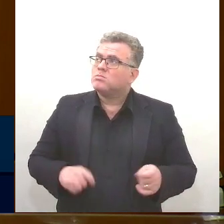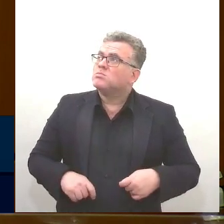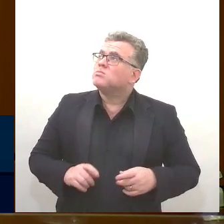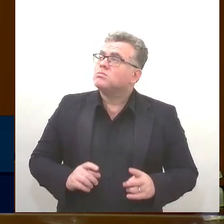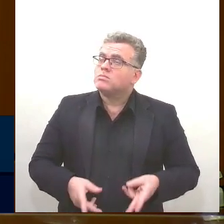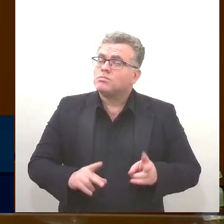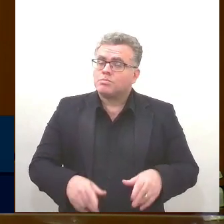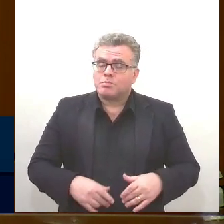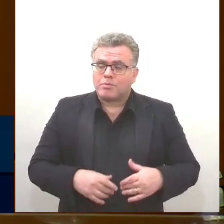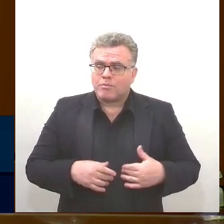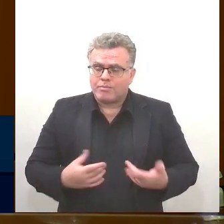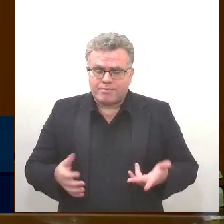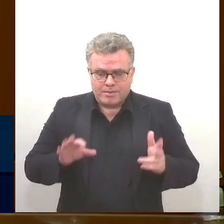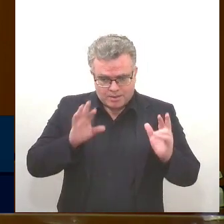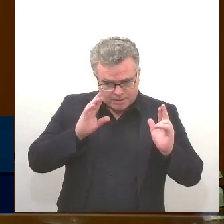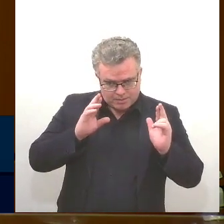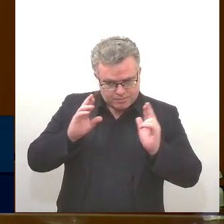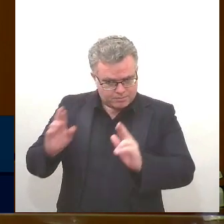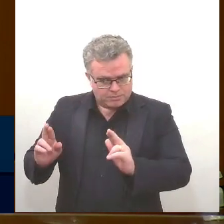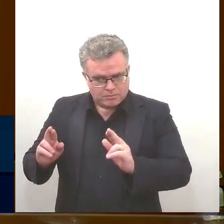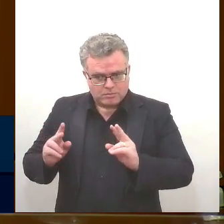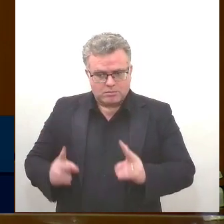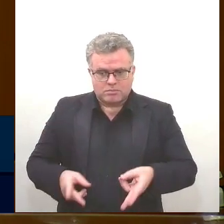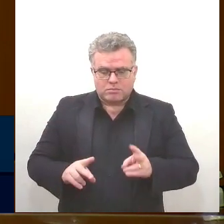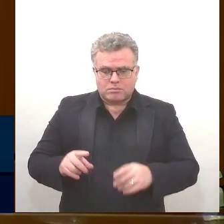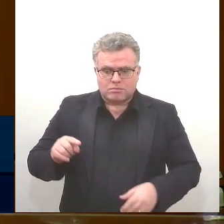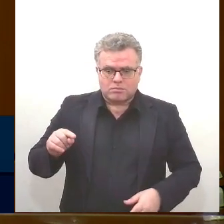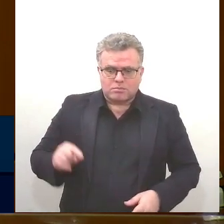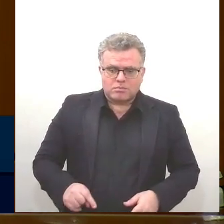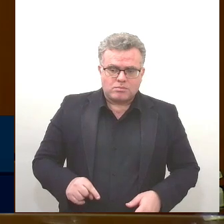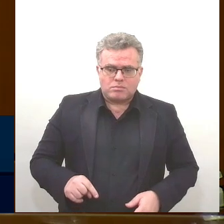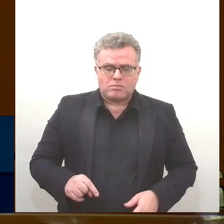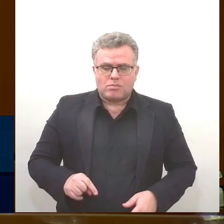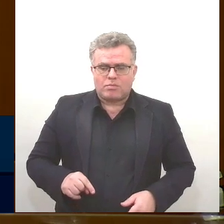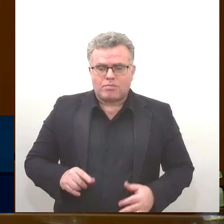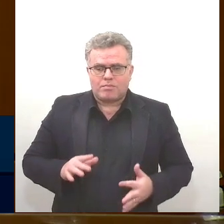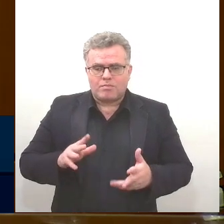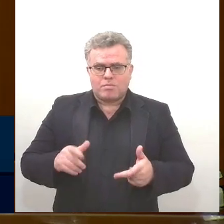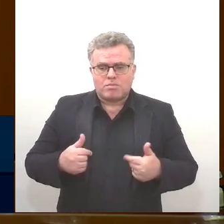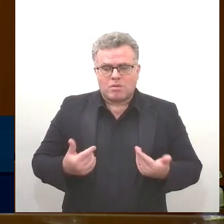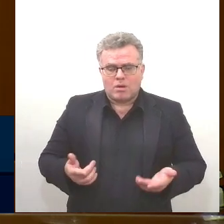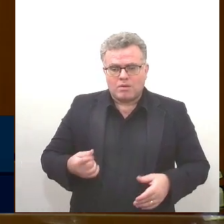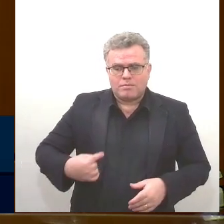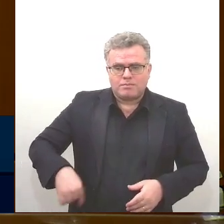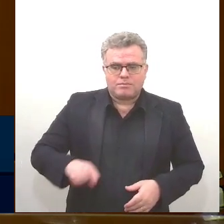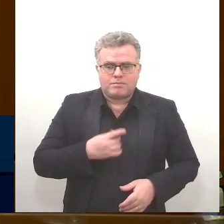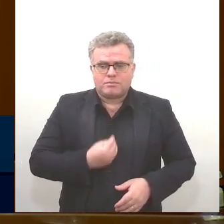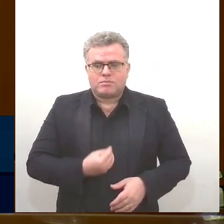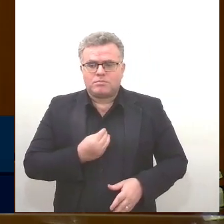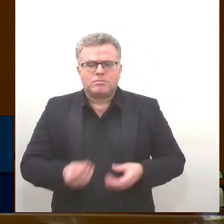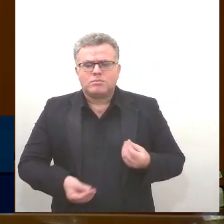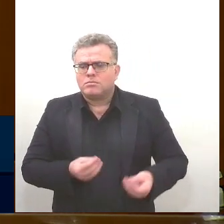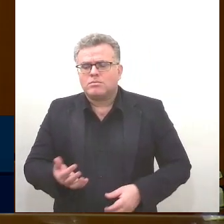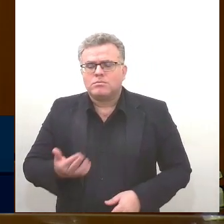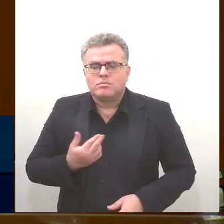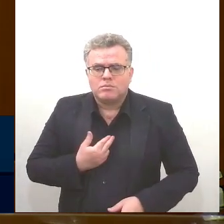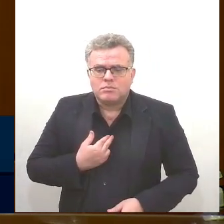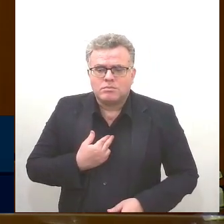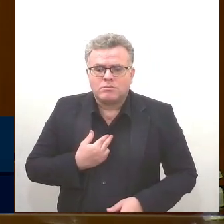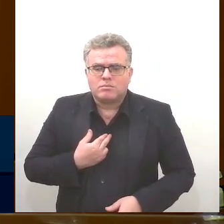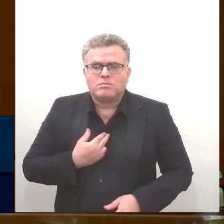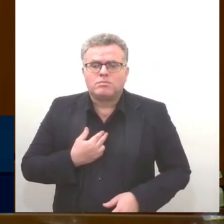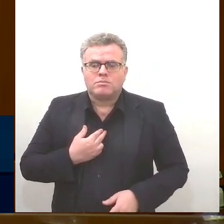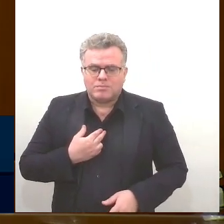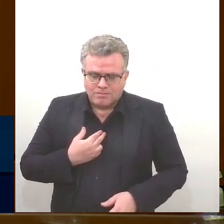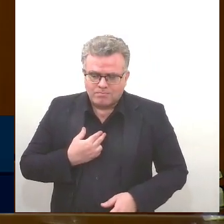respeitada porque no mundo hoje em que a gente vive difícil são as pessoas que